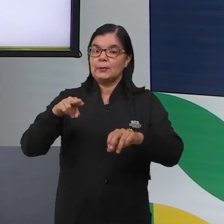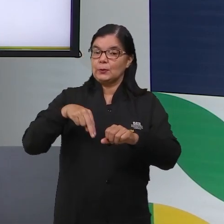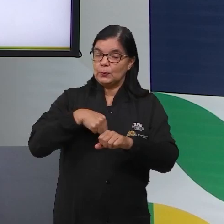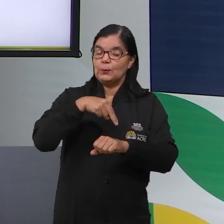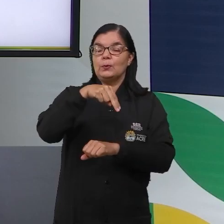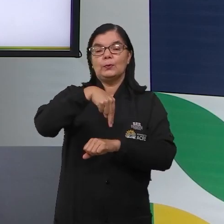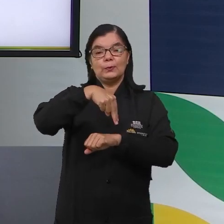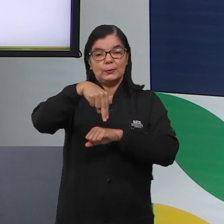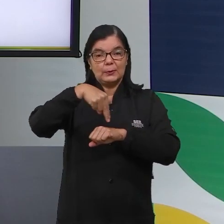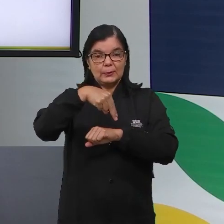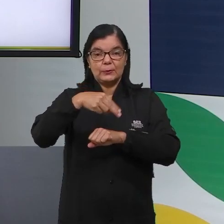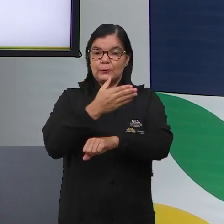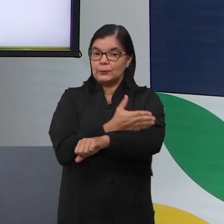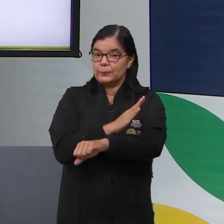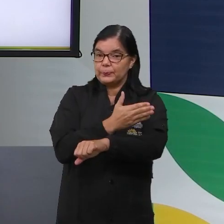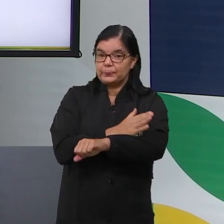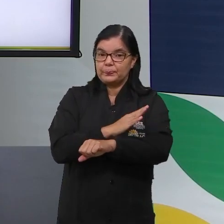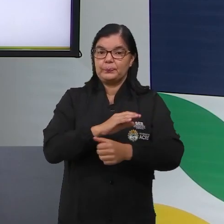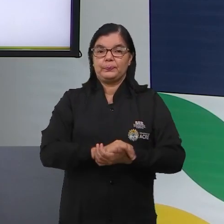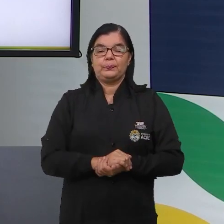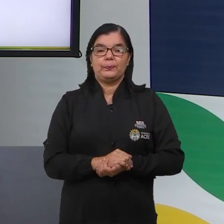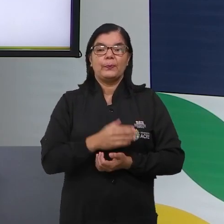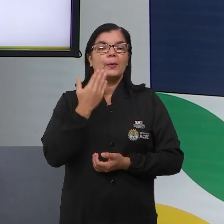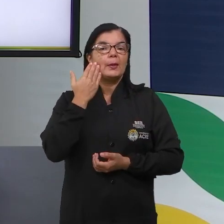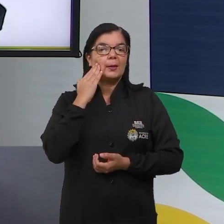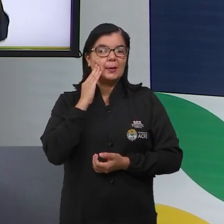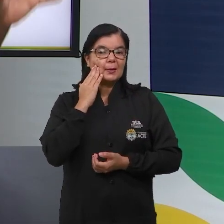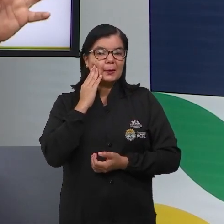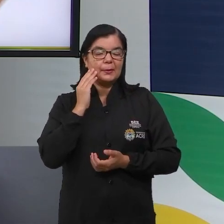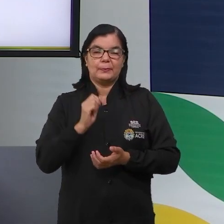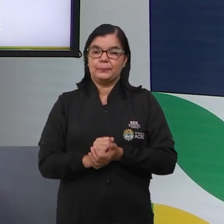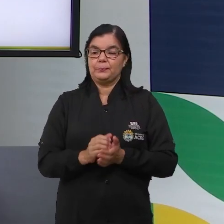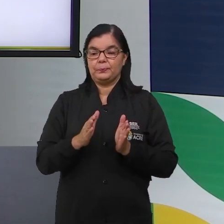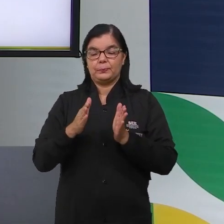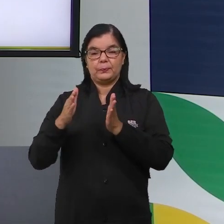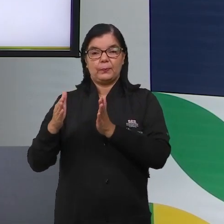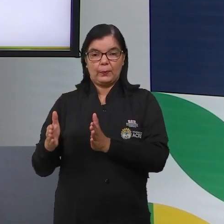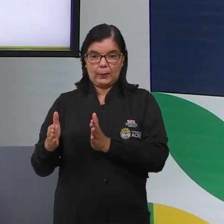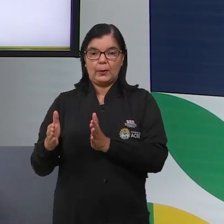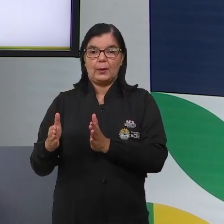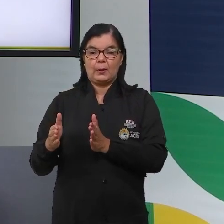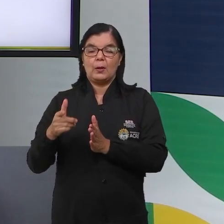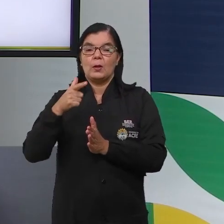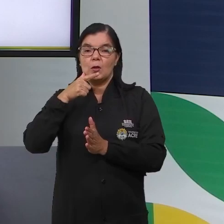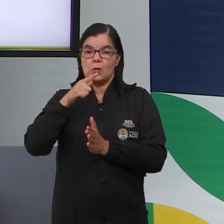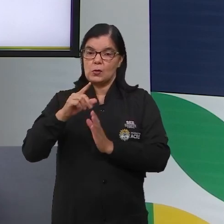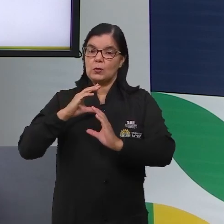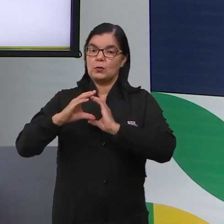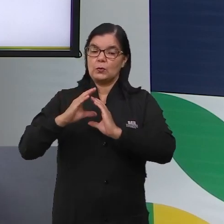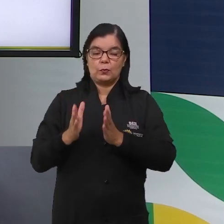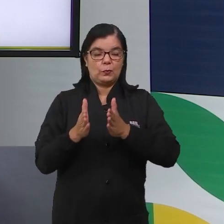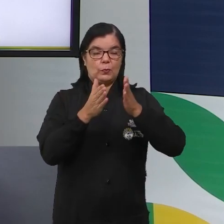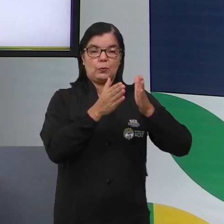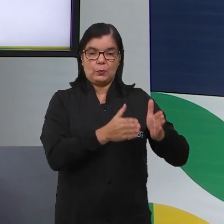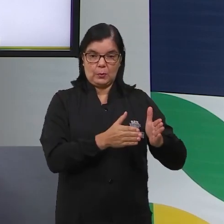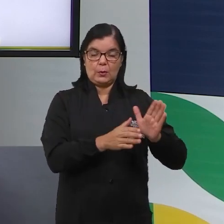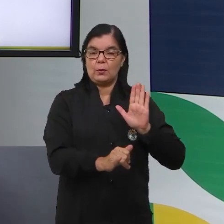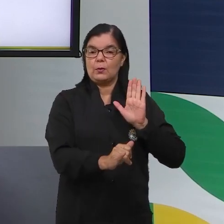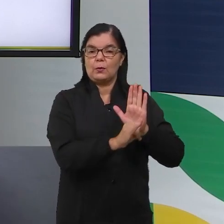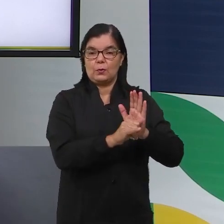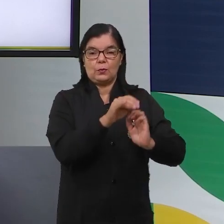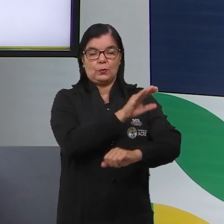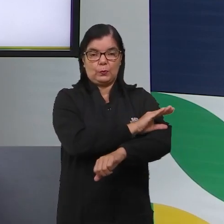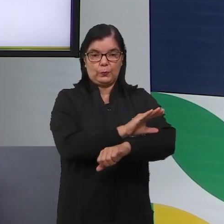que desenvolvem aquele tipo de prática. Compreendido? Então, linguagem, comunicação, outro,